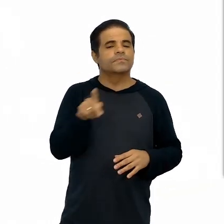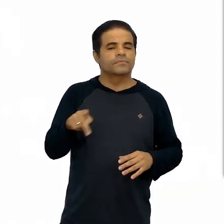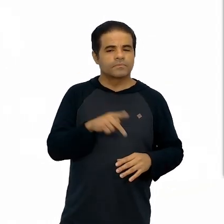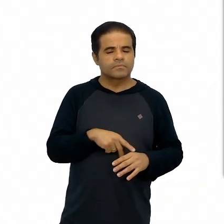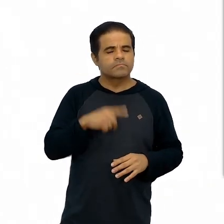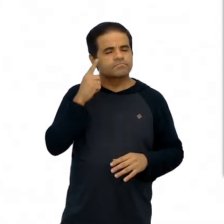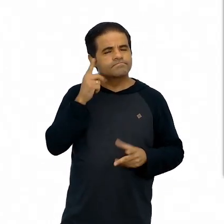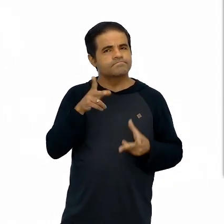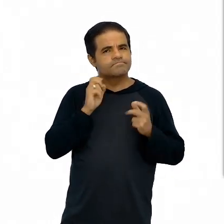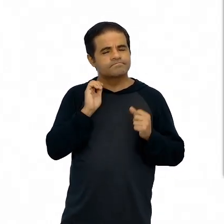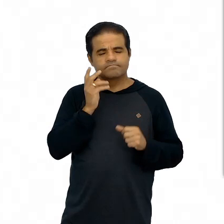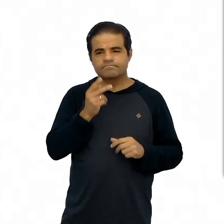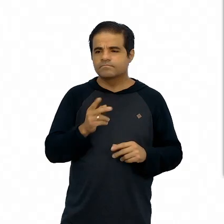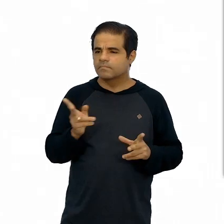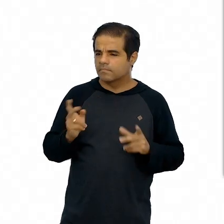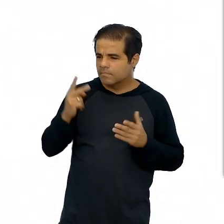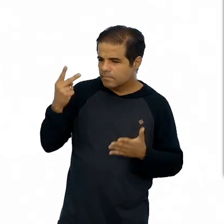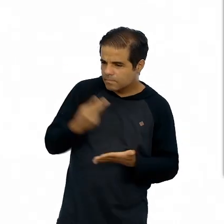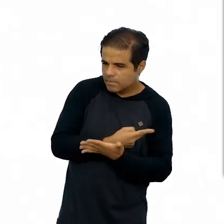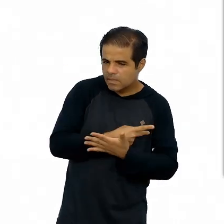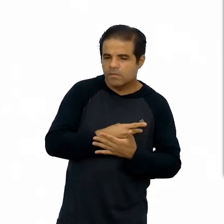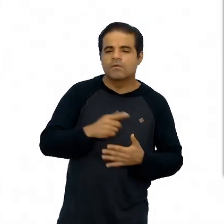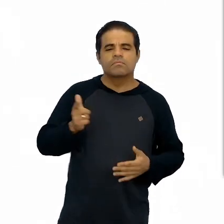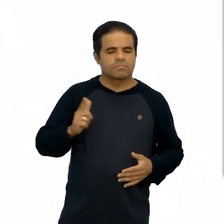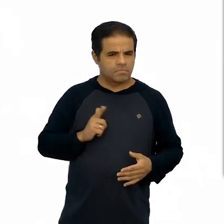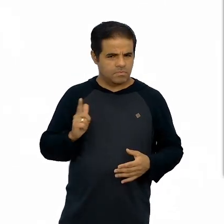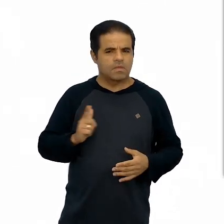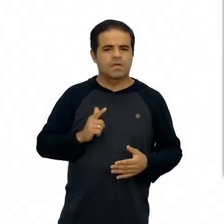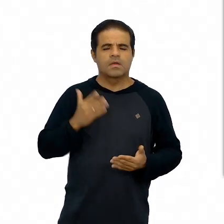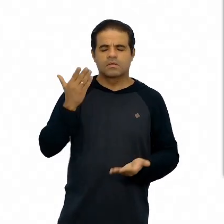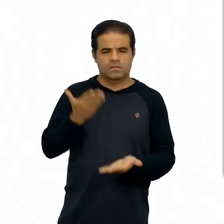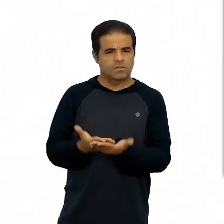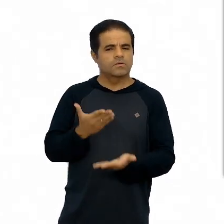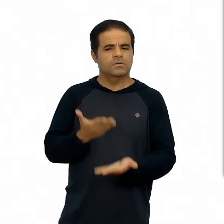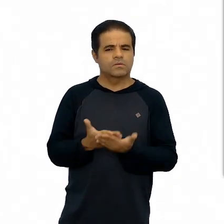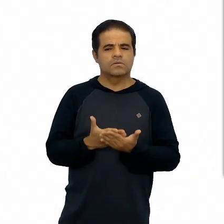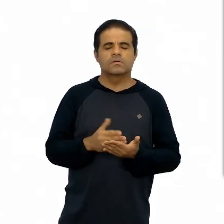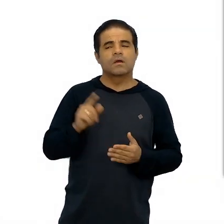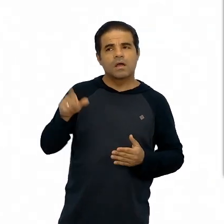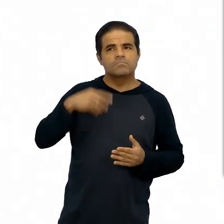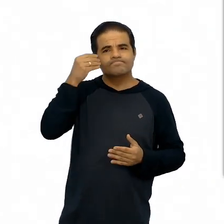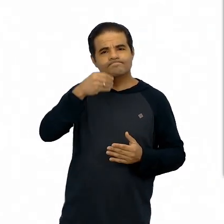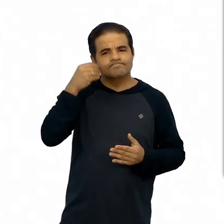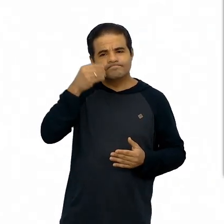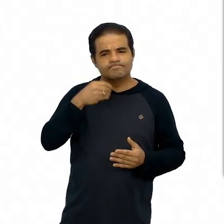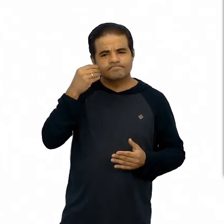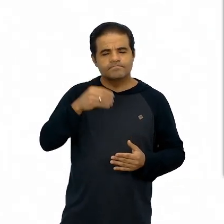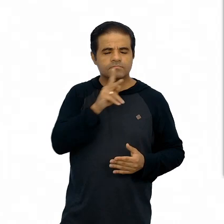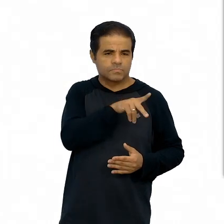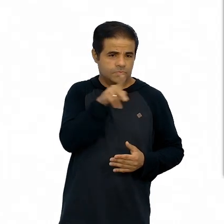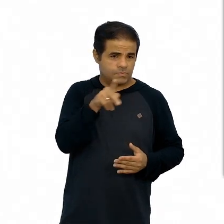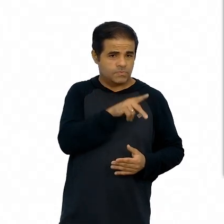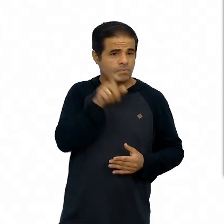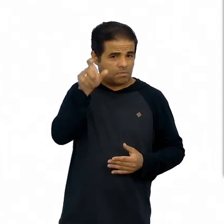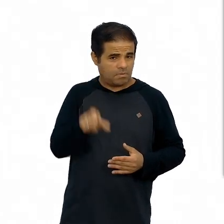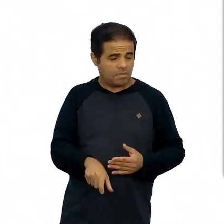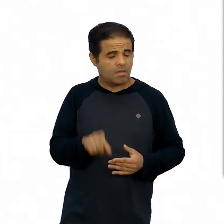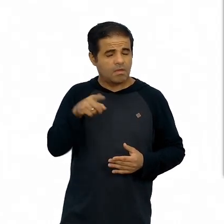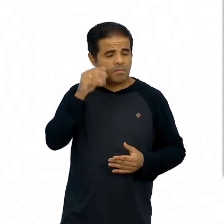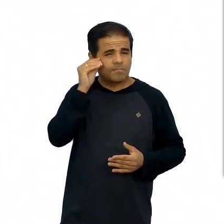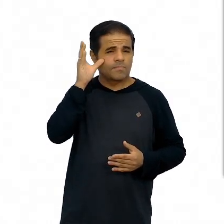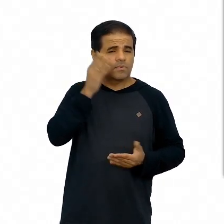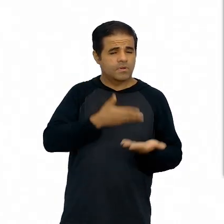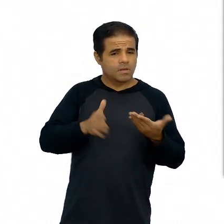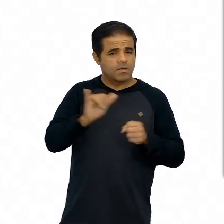professor reconhece erros comuns produzidos pelo estudante devido à sua experiência docente e conhecimento